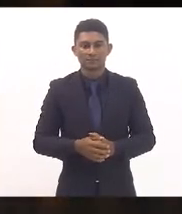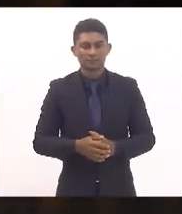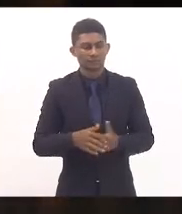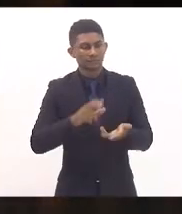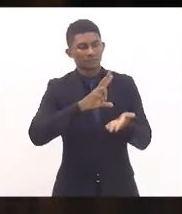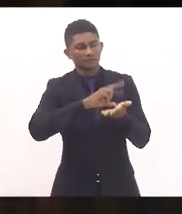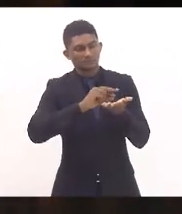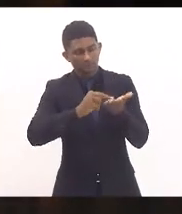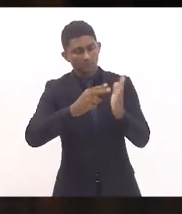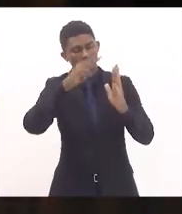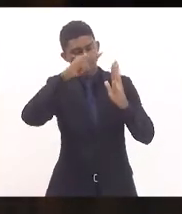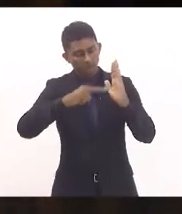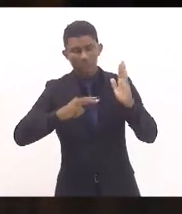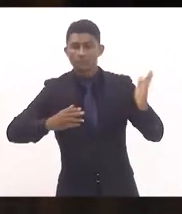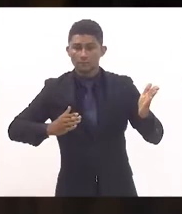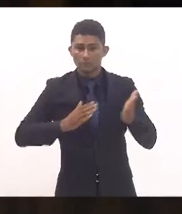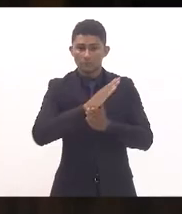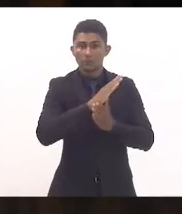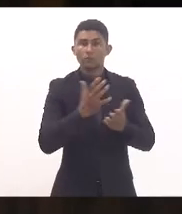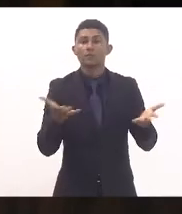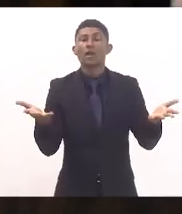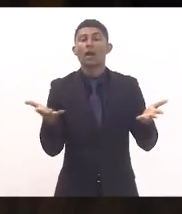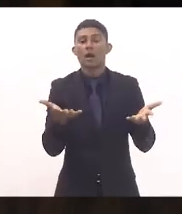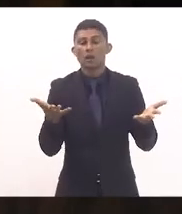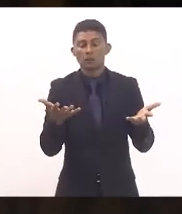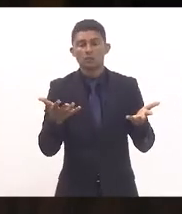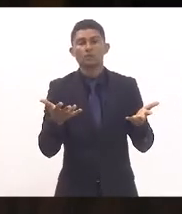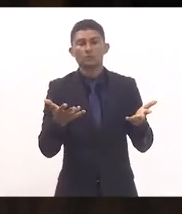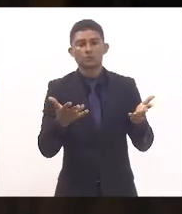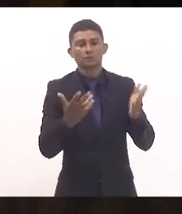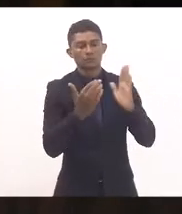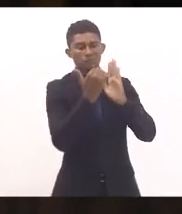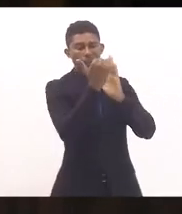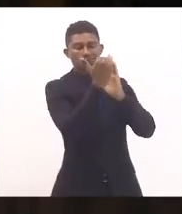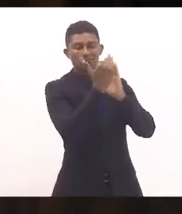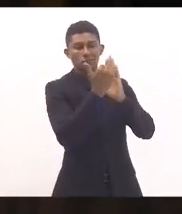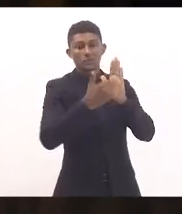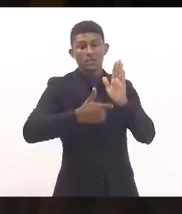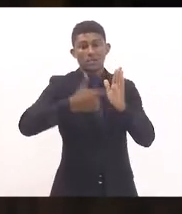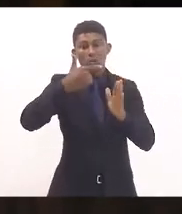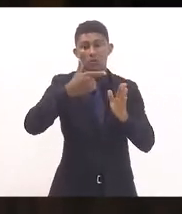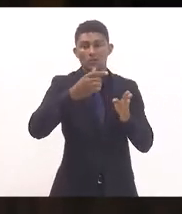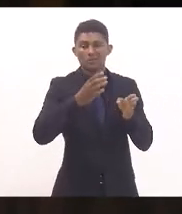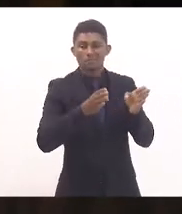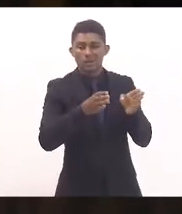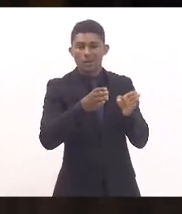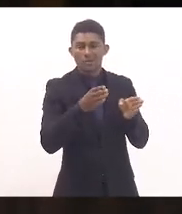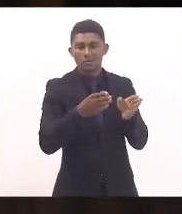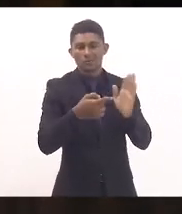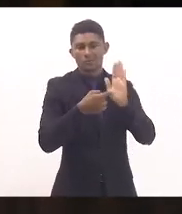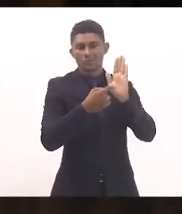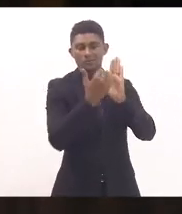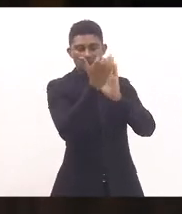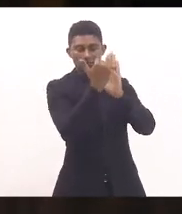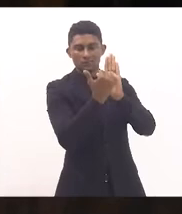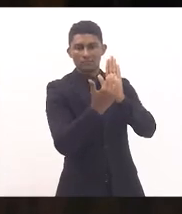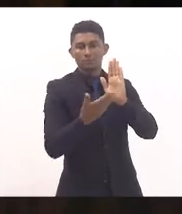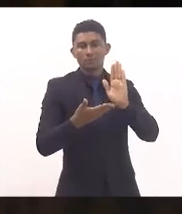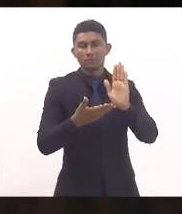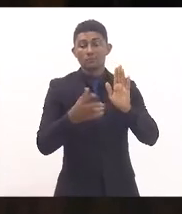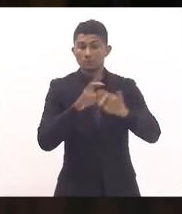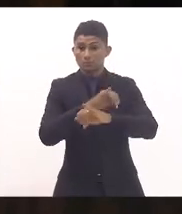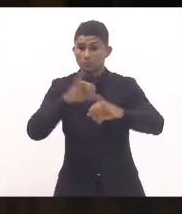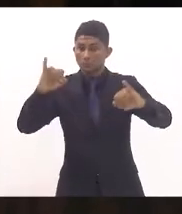Lida e aprovada a ata, passa-se a ordem da segunda sessão extraordinária. Anuncio, em regime de